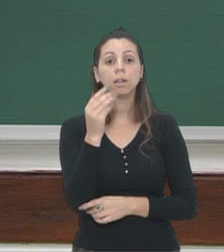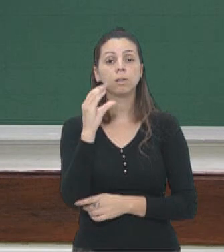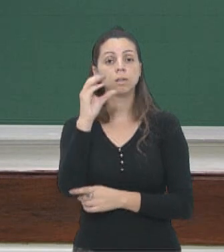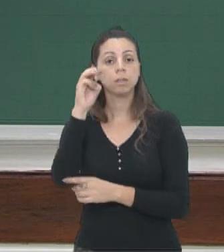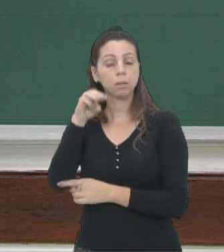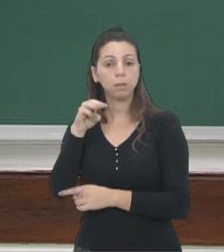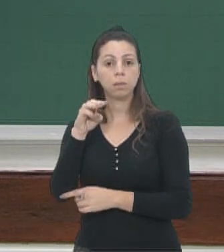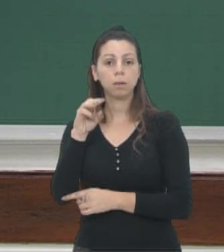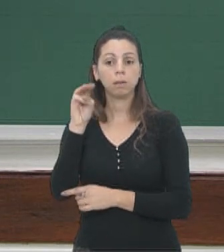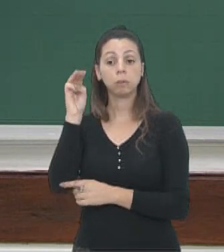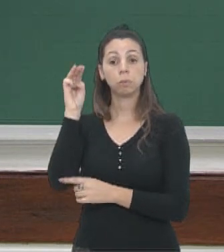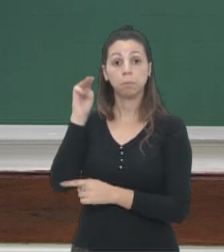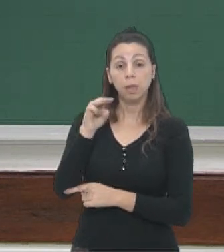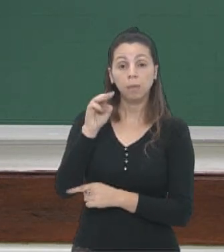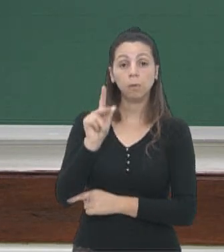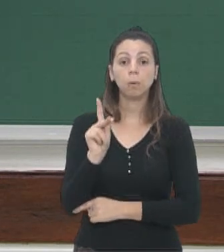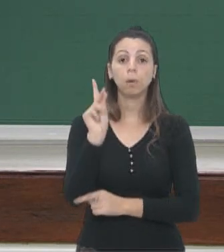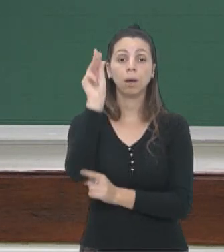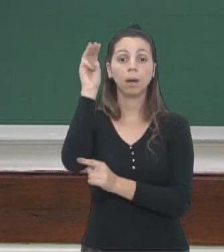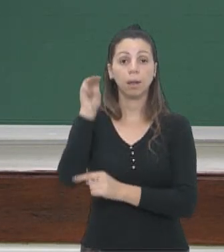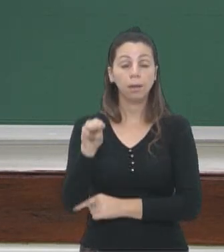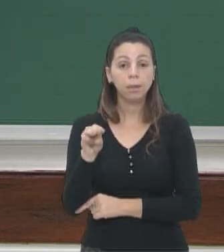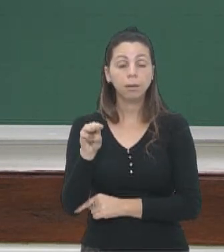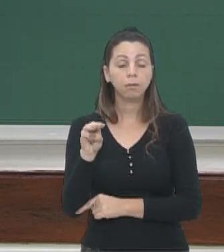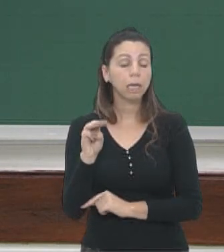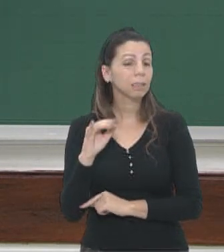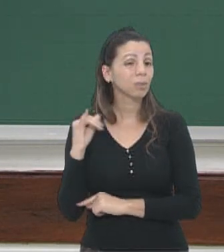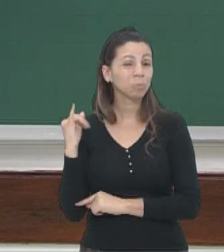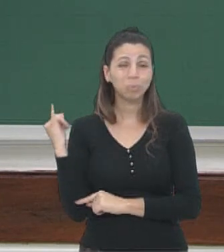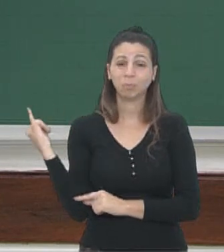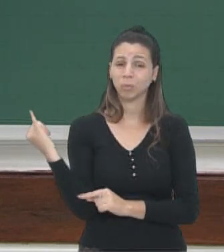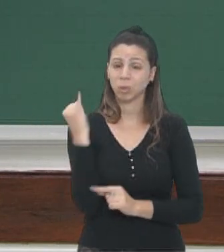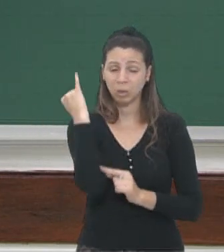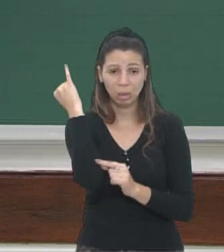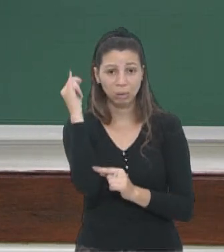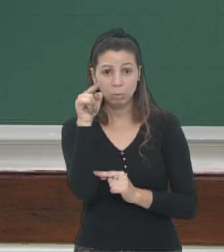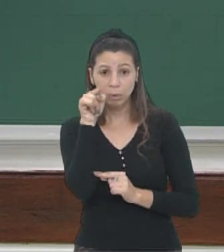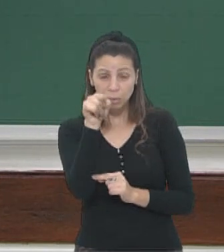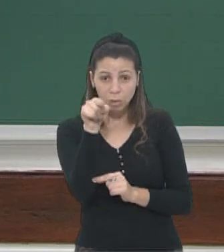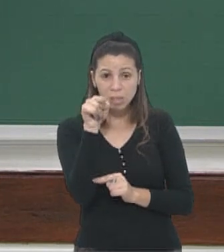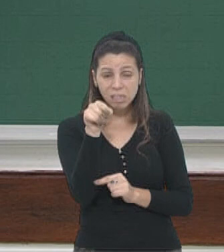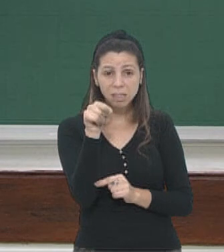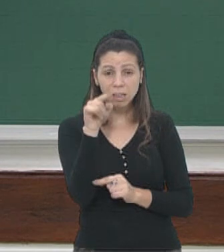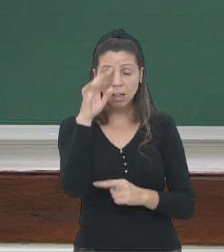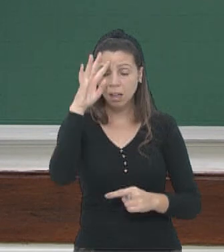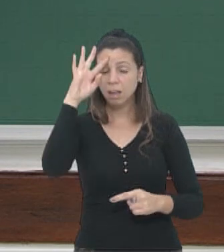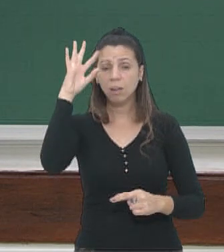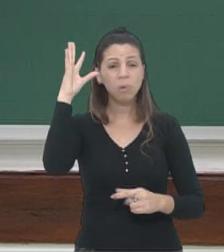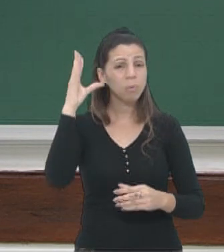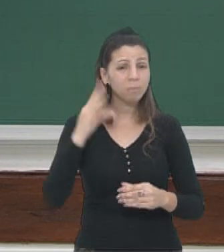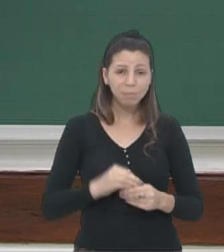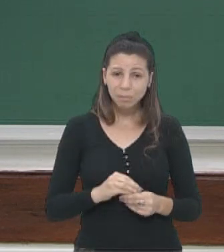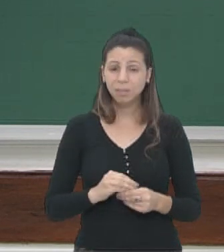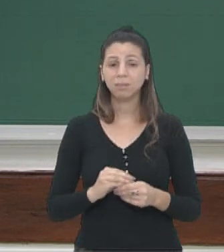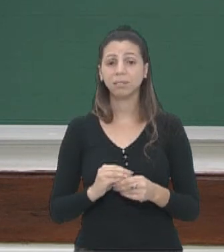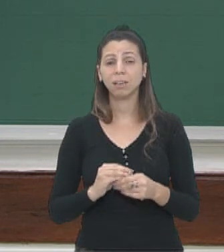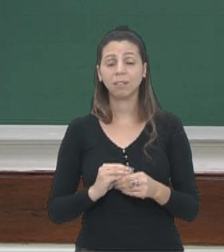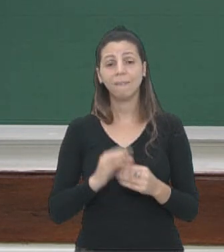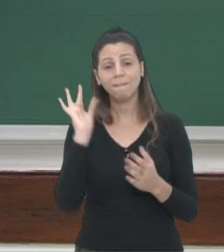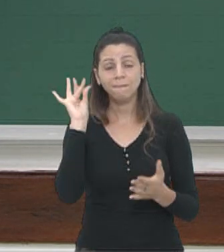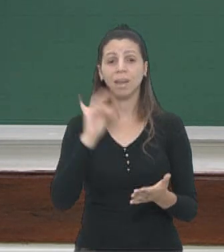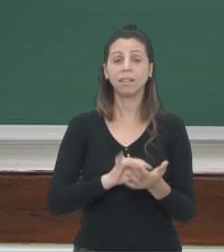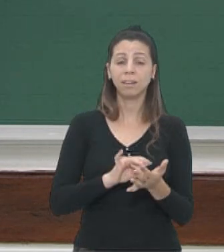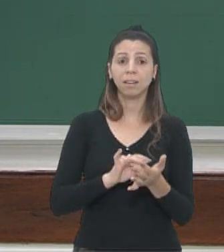de metros, de quilômetros. Isso é muito importante para que você, estudante, possa ter uma real noção da